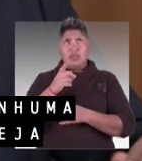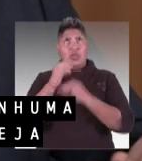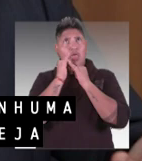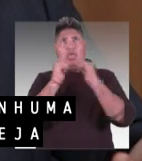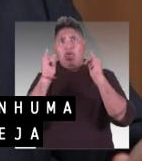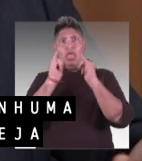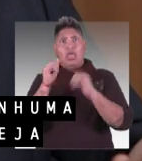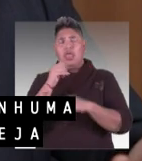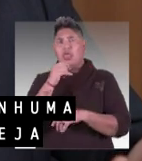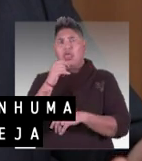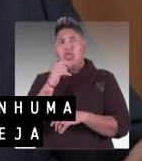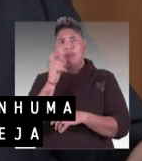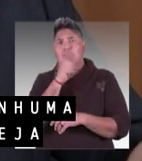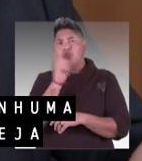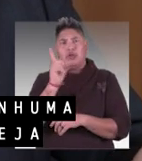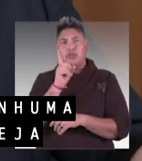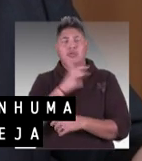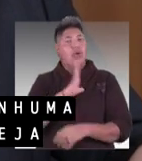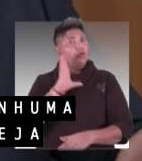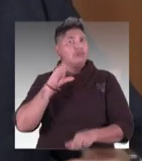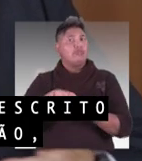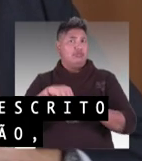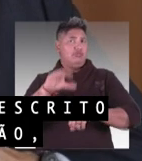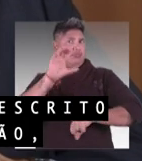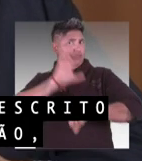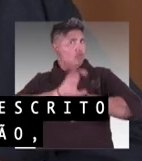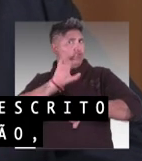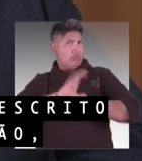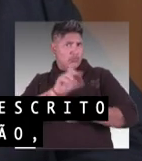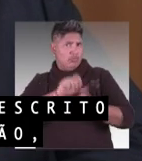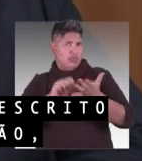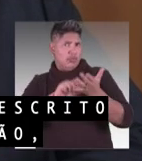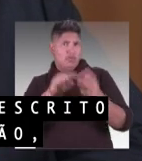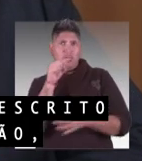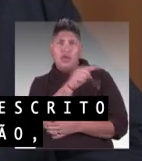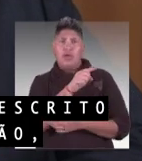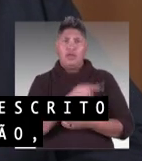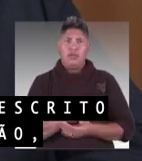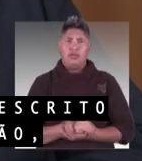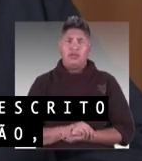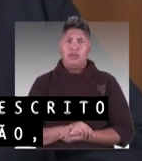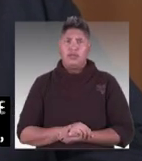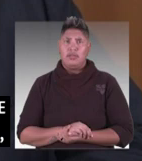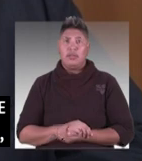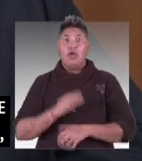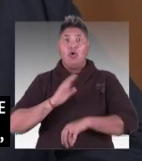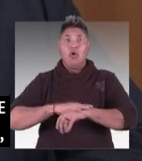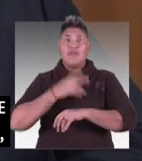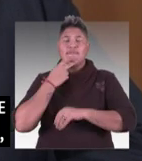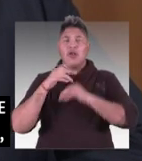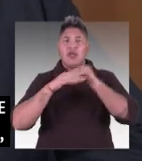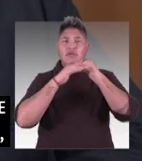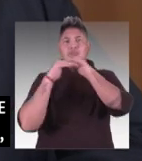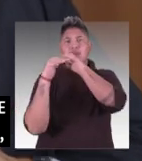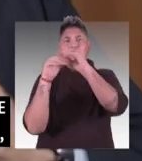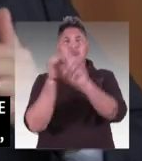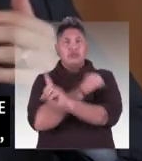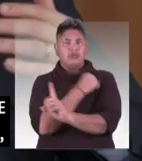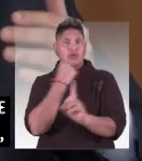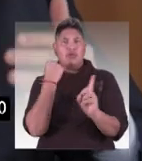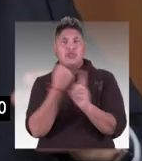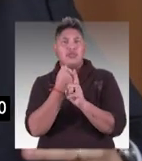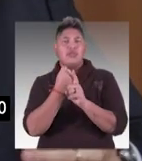pregação que não seja exatamente o que está escrito na nossa Constituição quando fala sobre igualdade social,